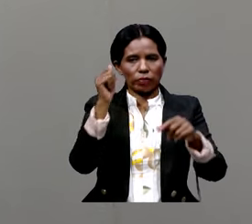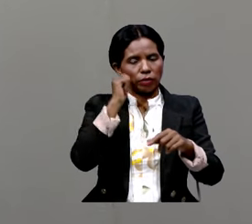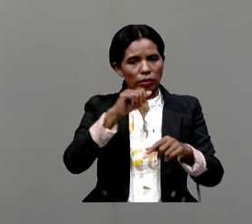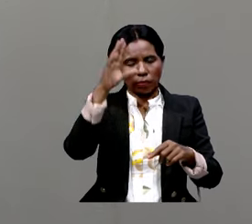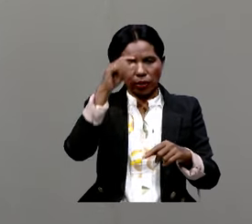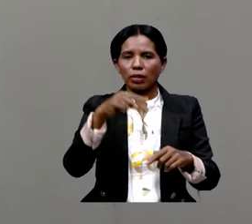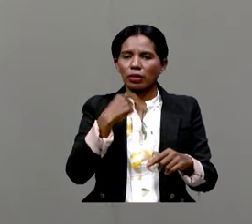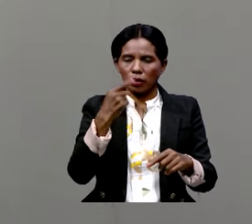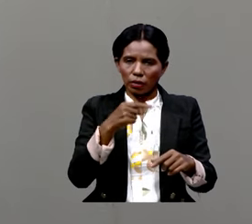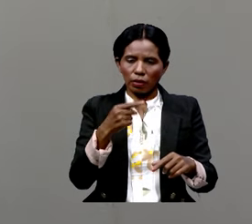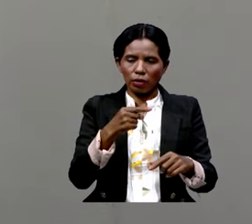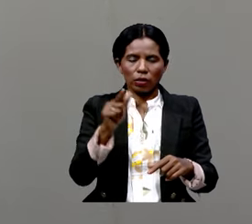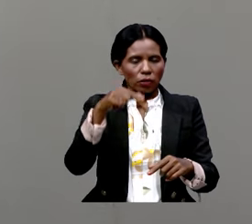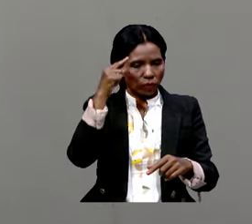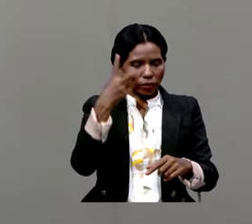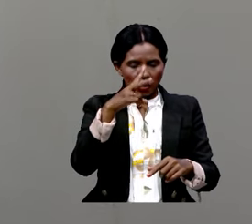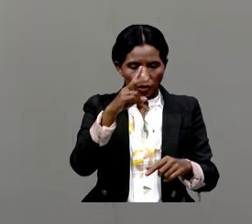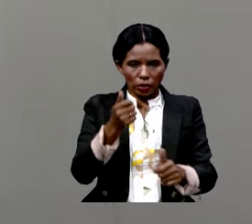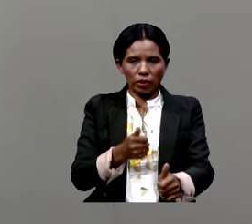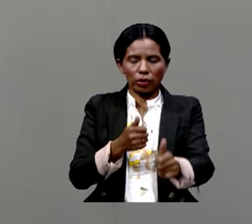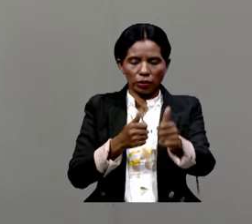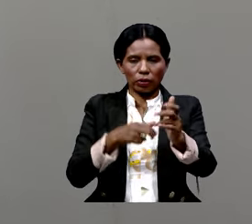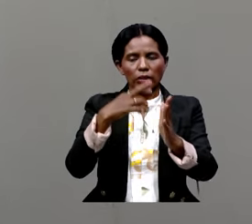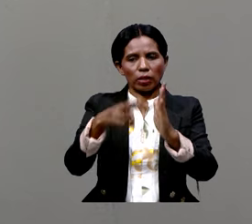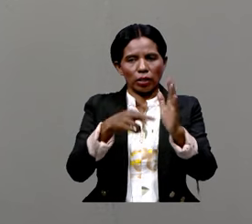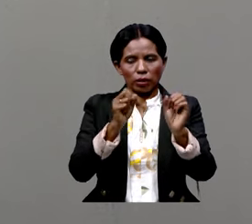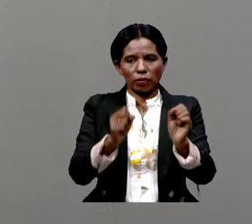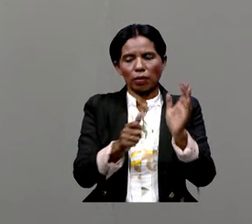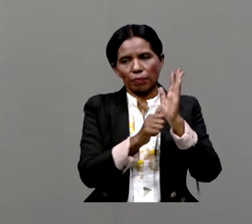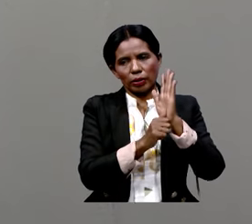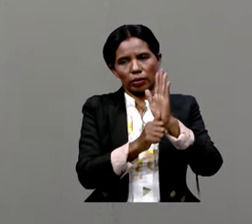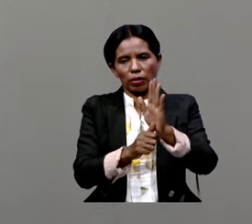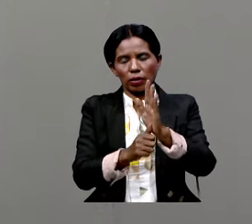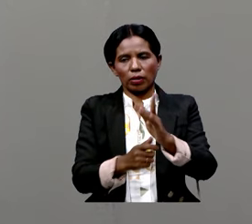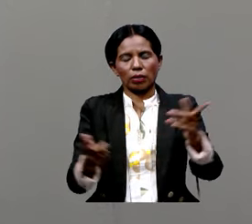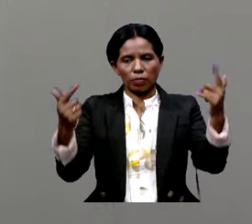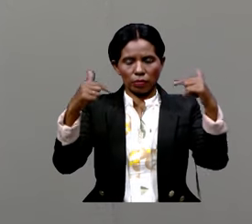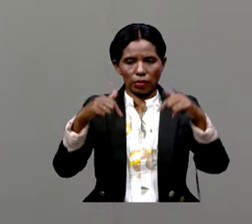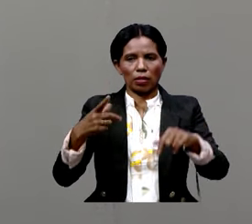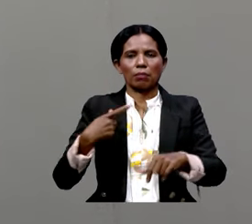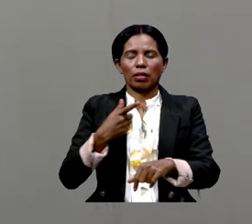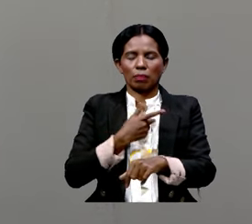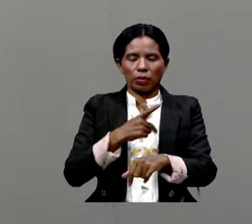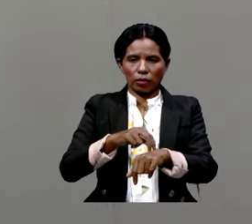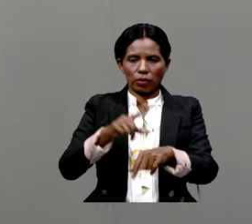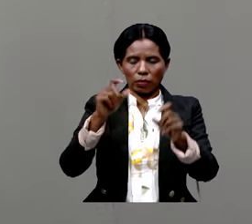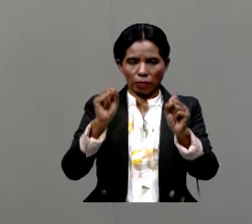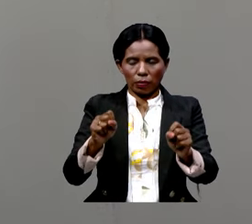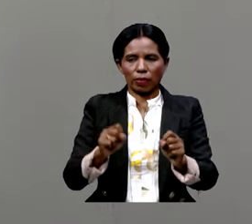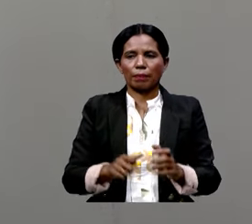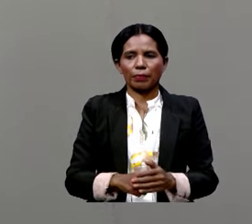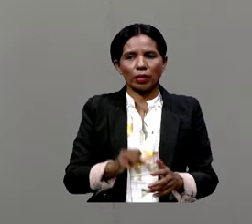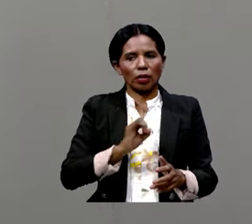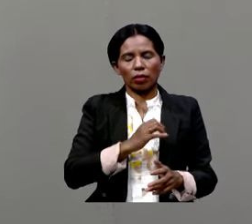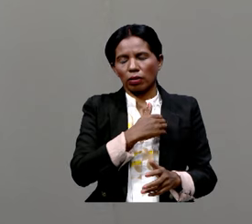Semaka, o governo haré que até preenche requisitos para pela até o presidente também. Para o Parlamento eleger. Na House